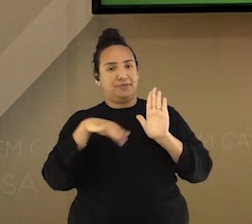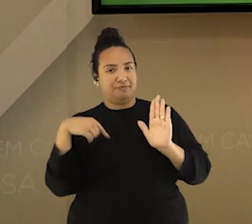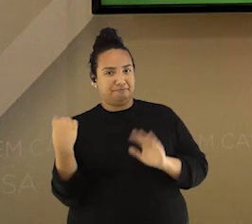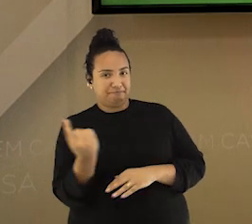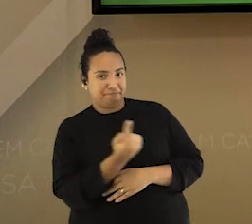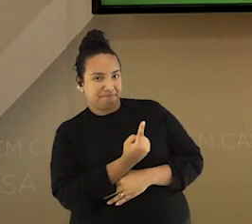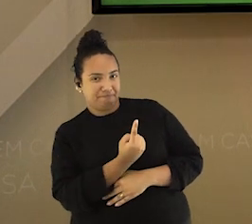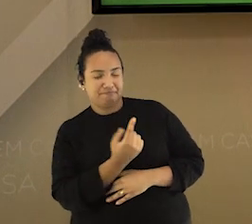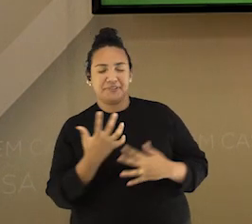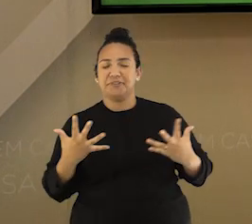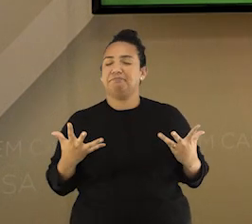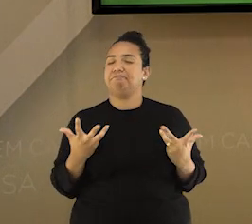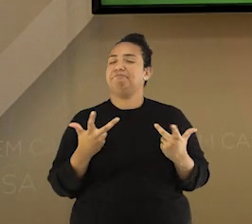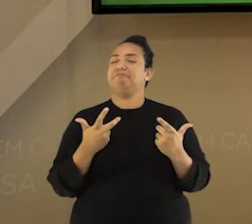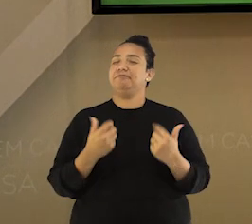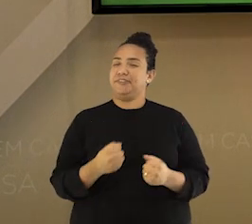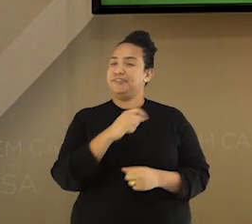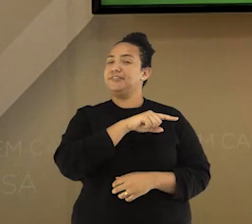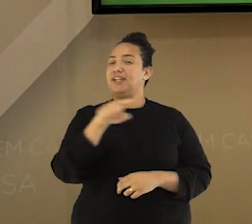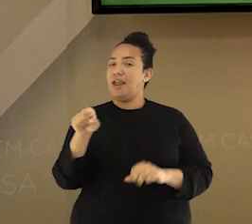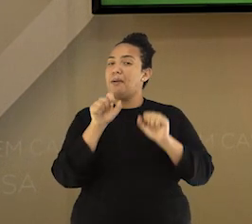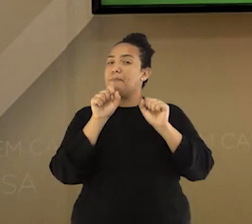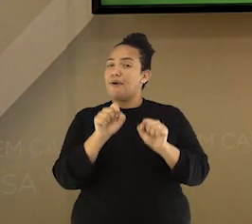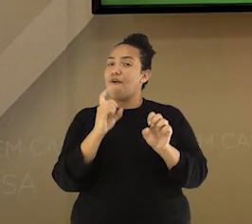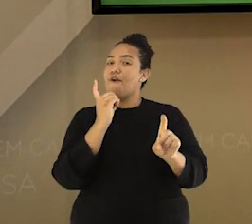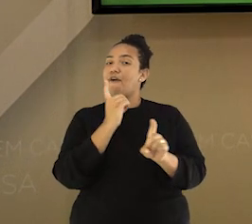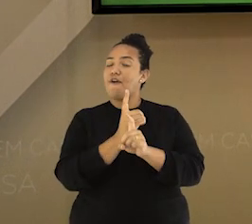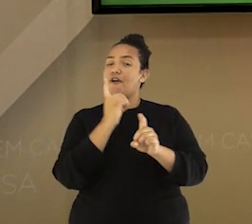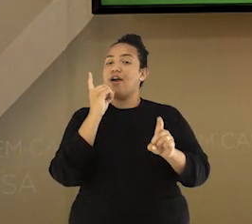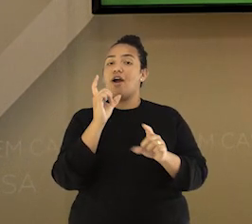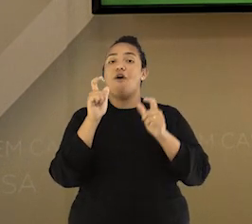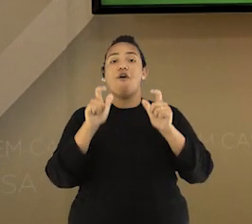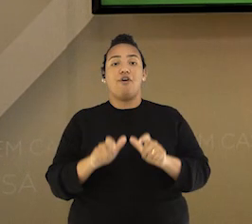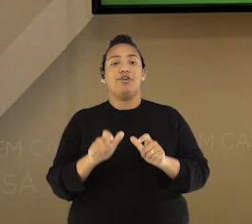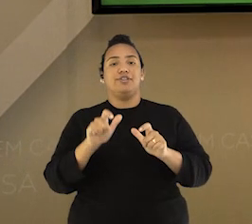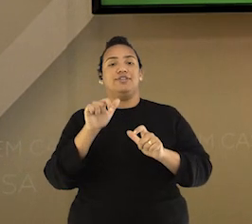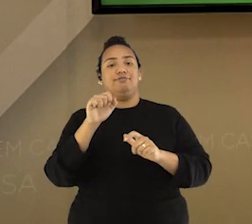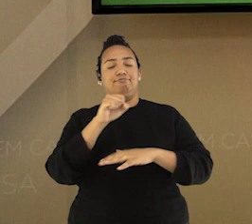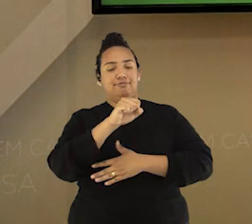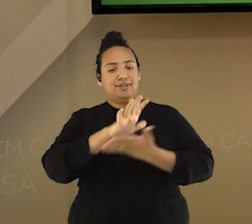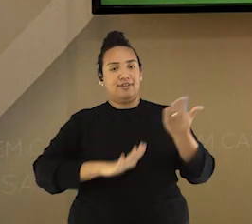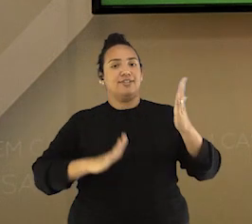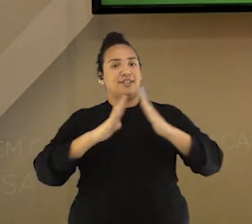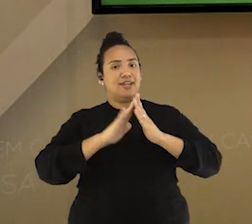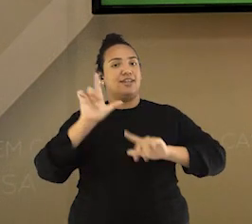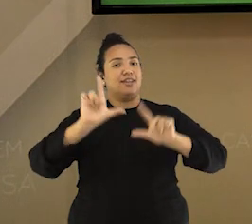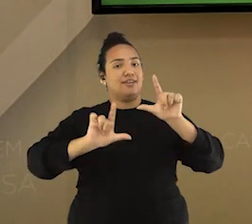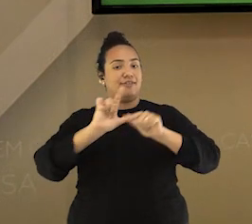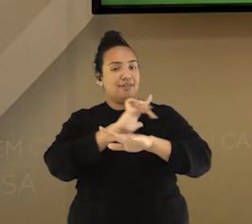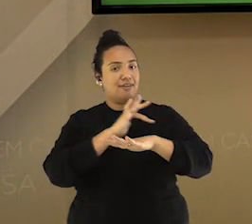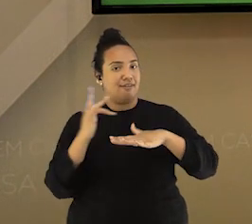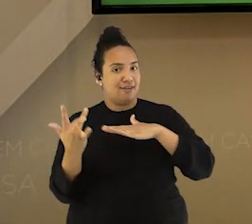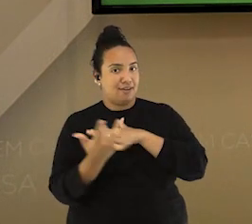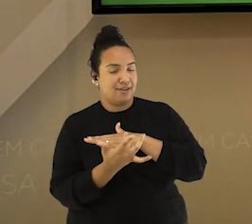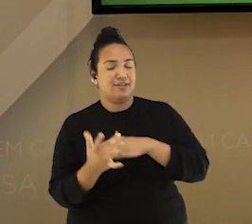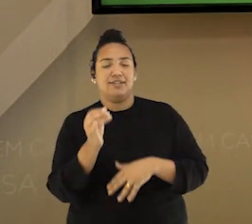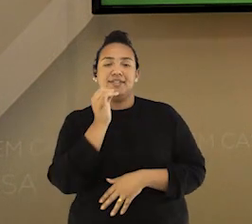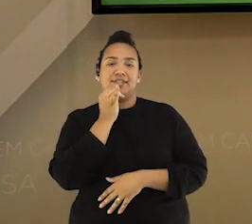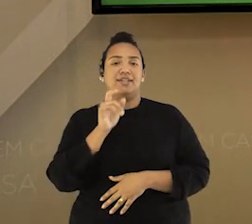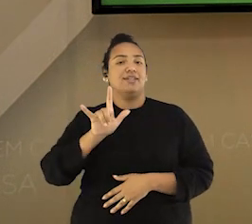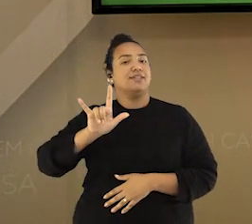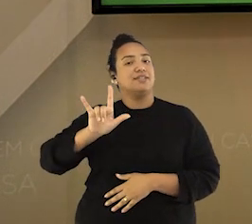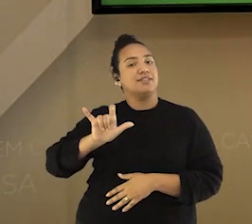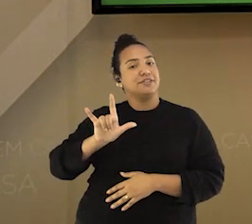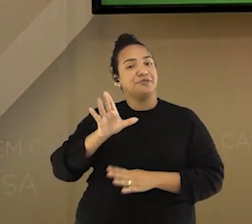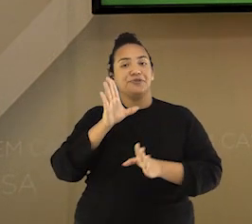está incrível e vocês podem acompanhar o Dever em Casa na TV também nas redes sociais, como o nosso